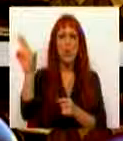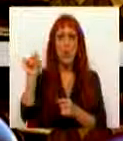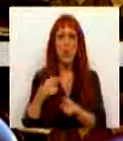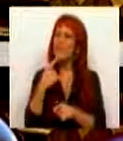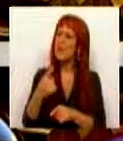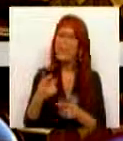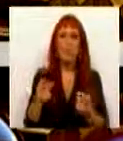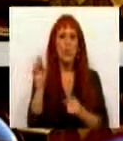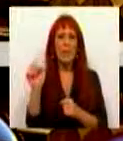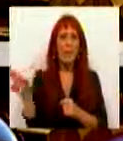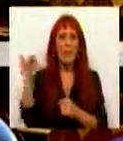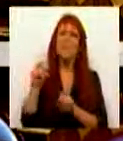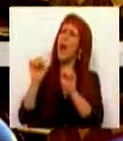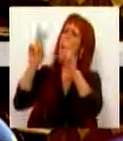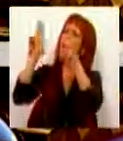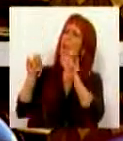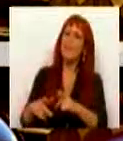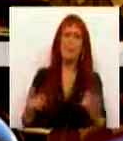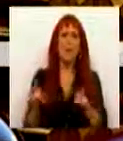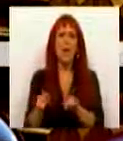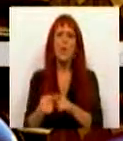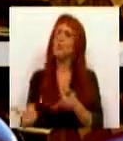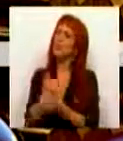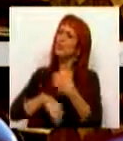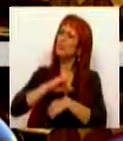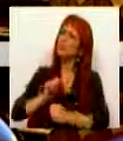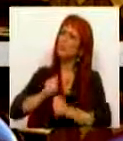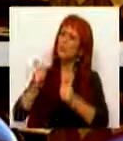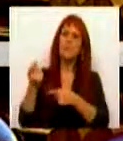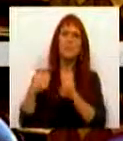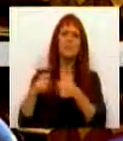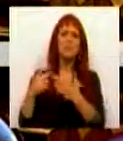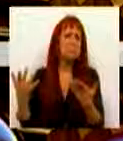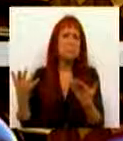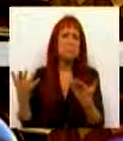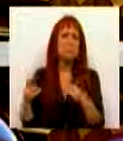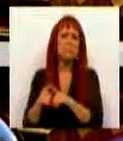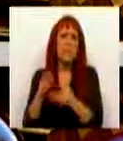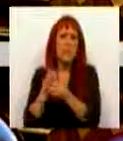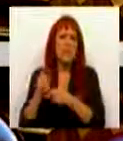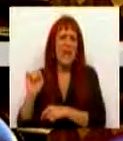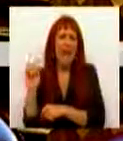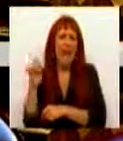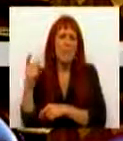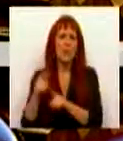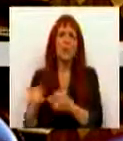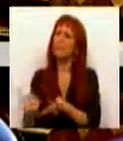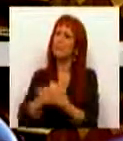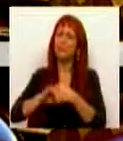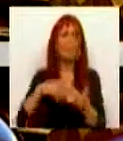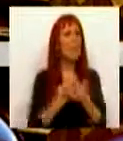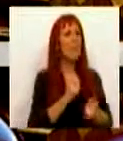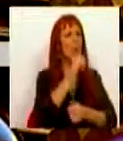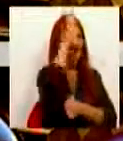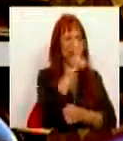Foi-nos dito que o novo banco estava limpo, seria rentável e a venda seria um processo rápido e lucrativo para o